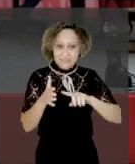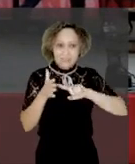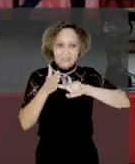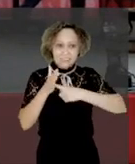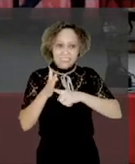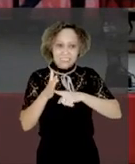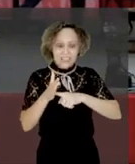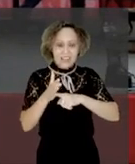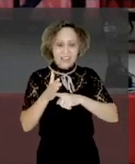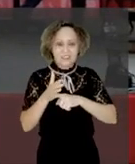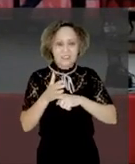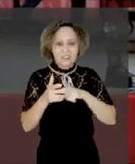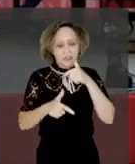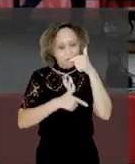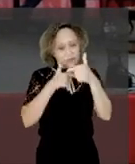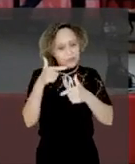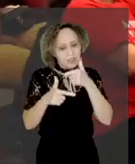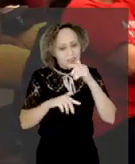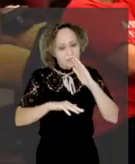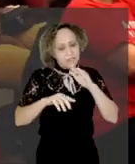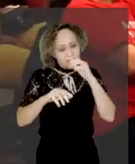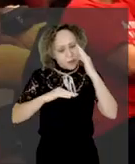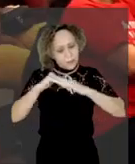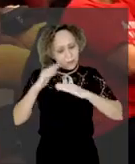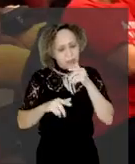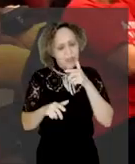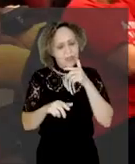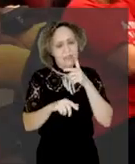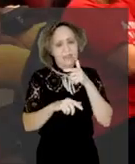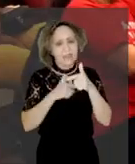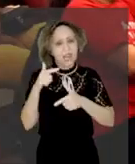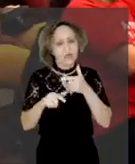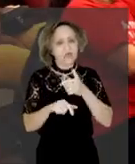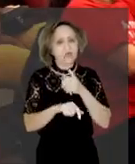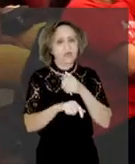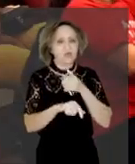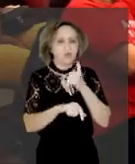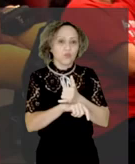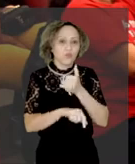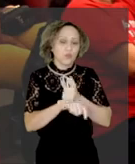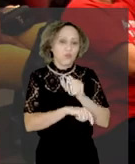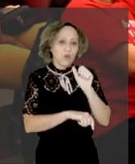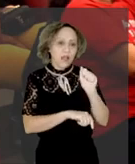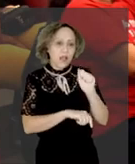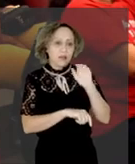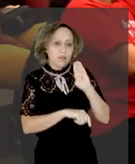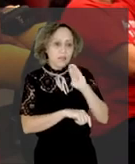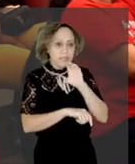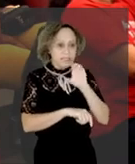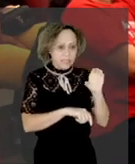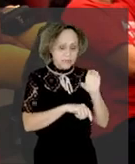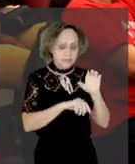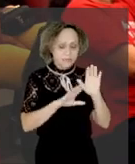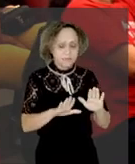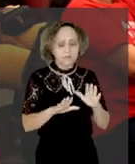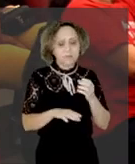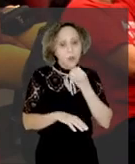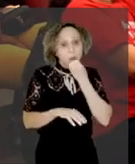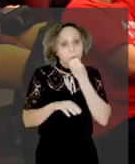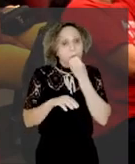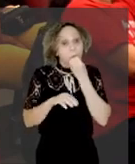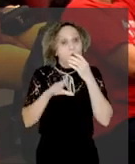convidar também para essa mesa o nosso companheiro Miguel Torres, presidente da Força